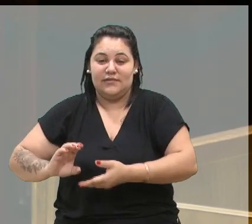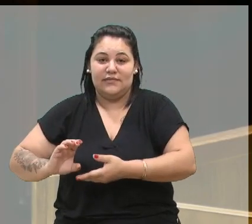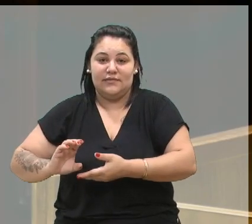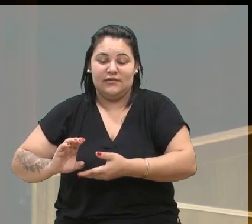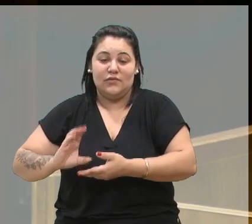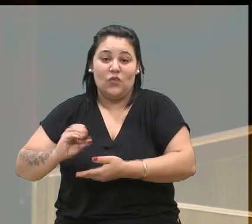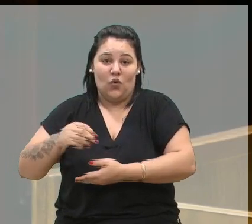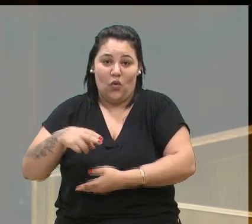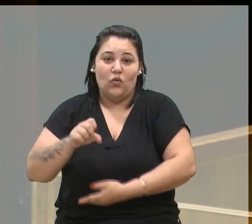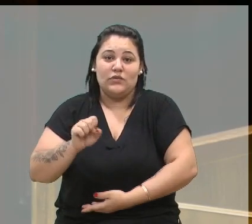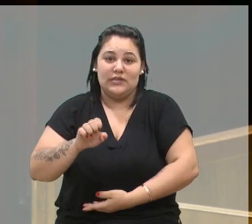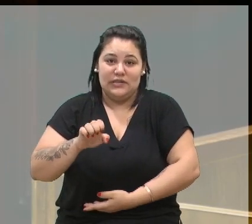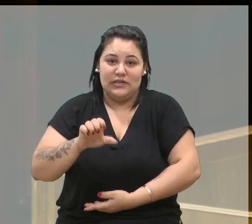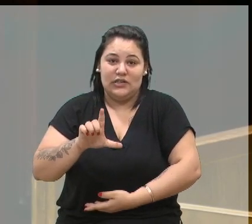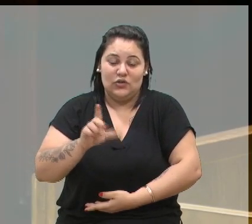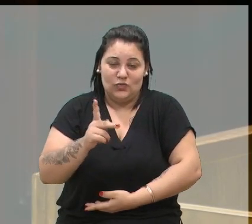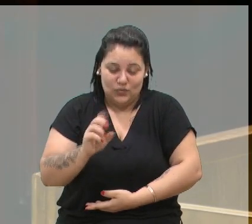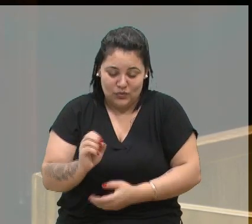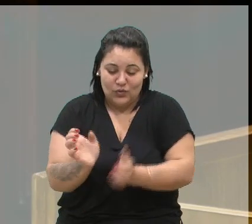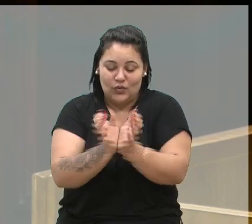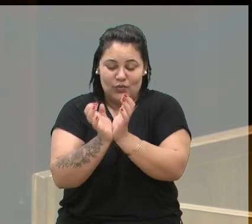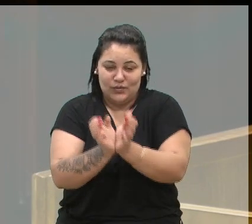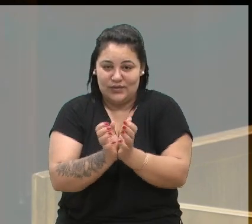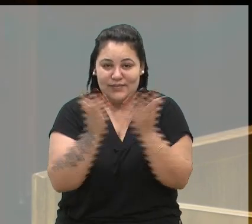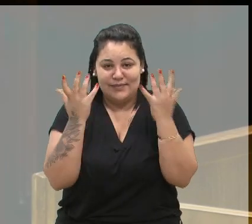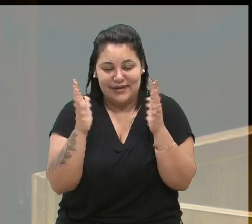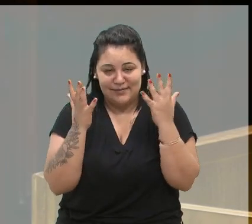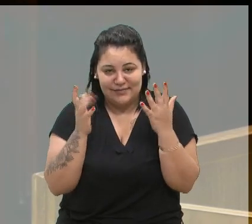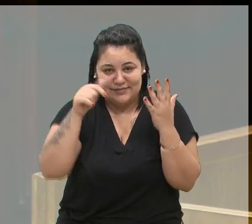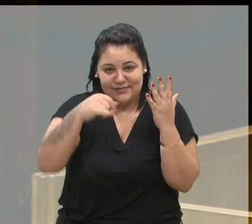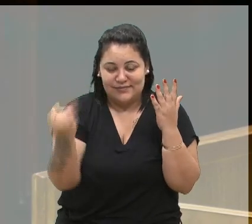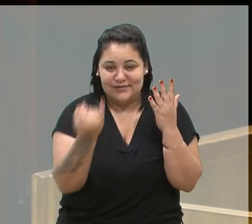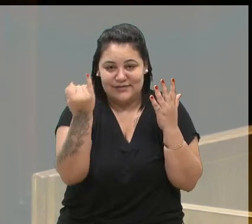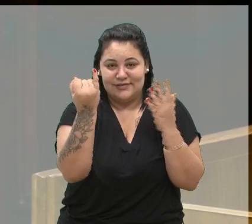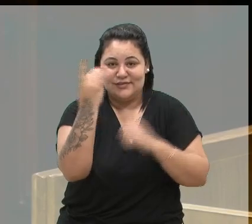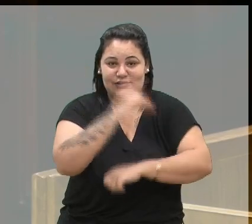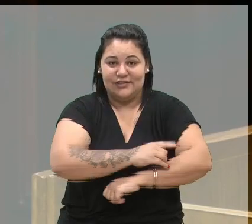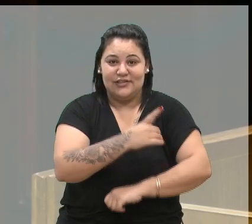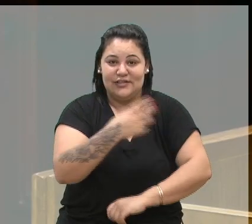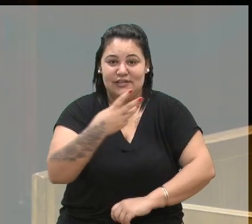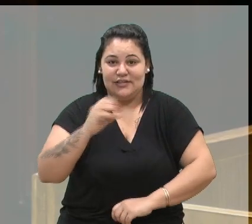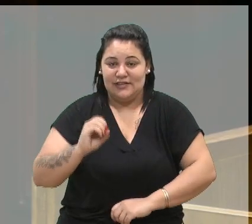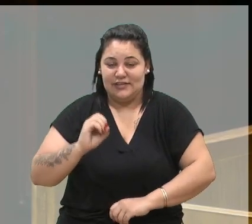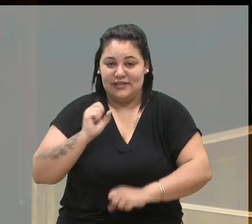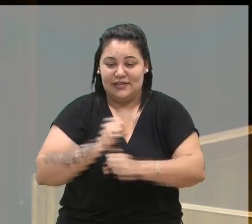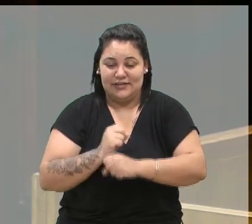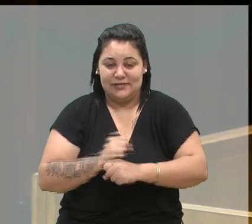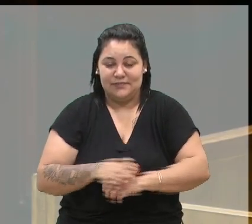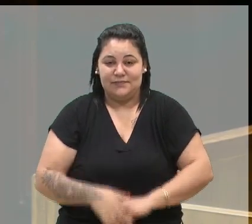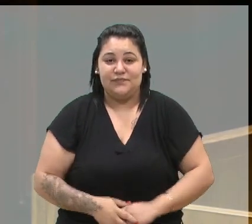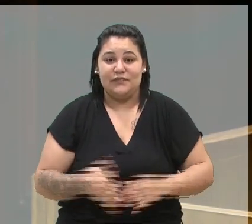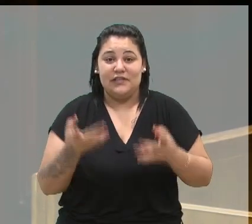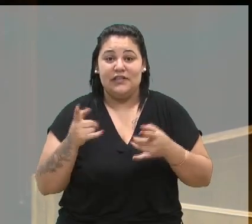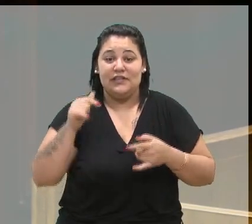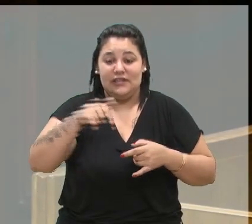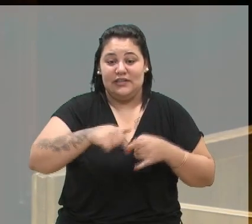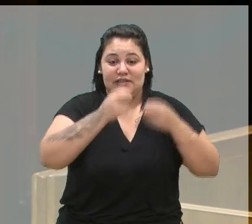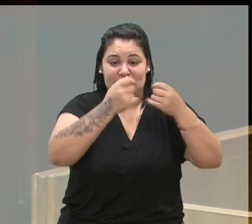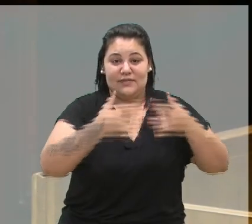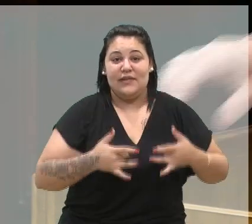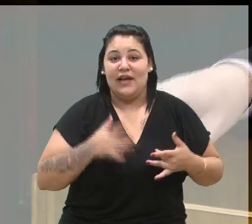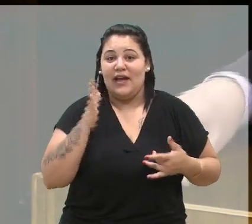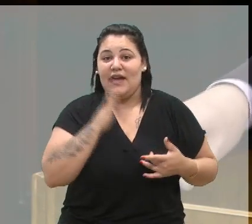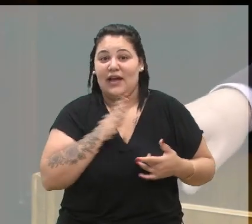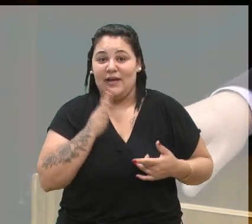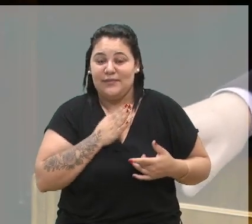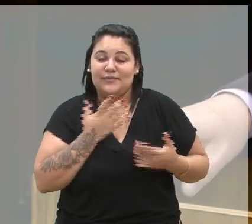parabenizá-los por essa importante data, importante aniversário de 130 anos. Gostaria aqui de fazer um breve relato sobre